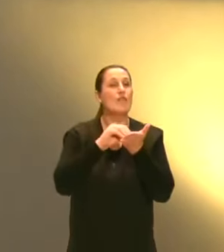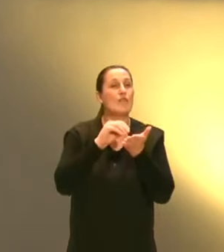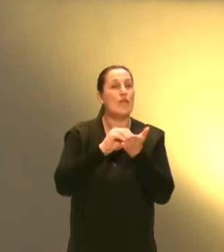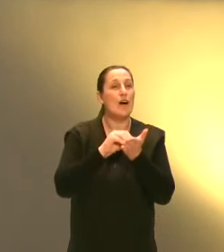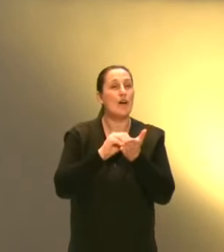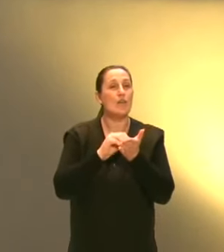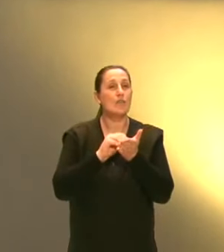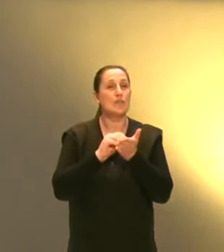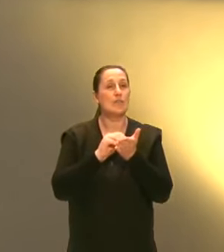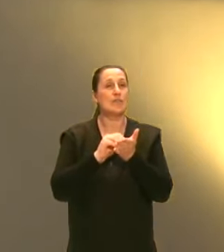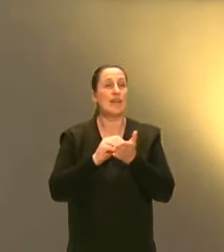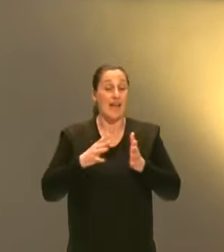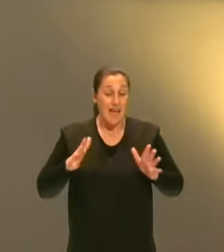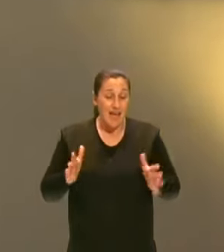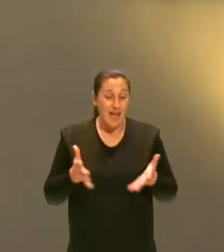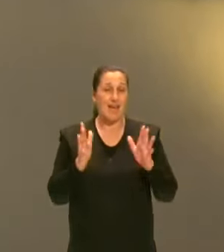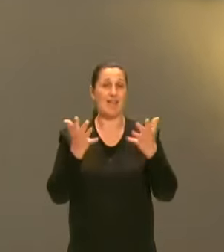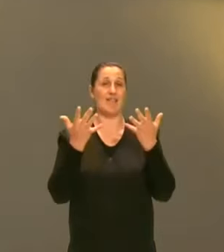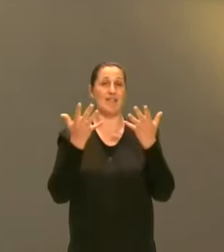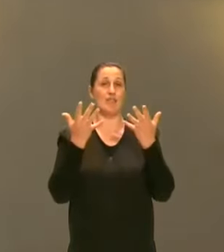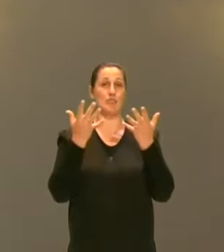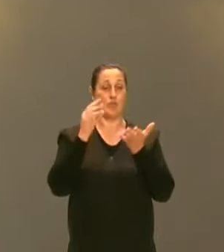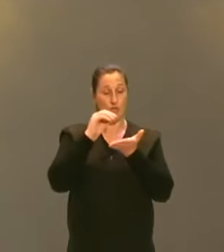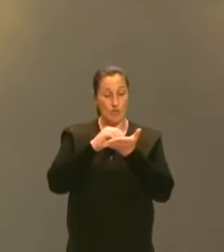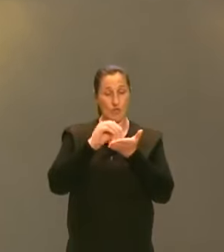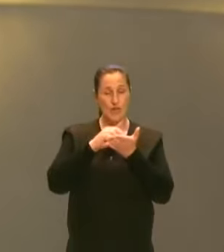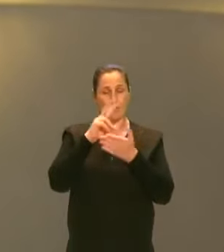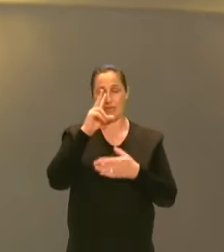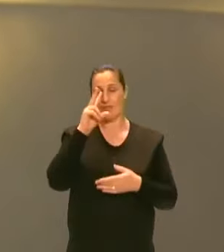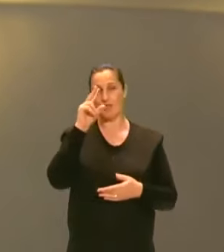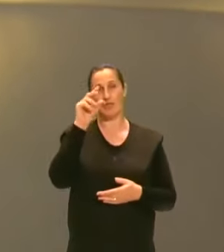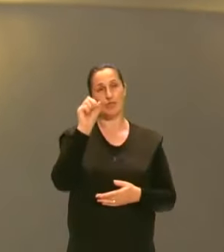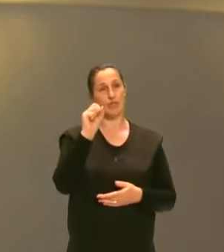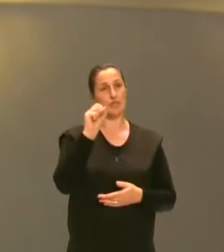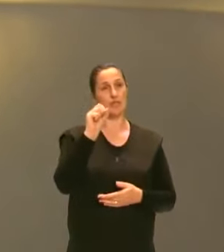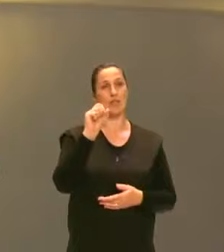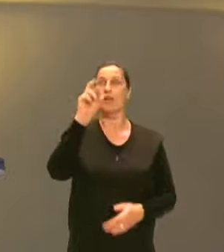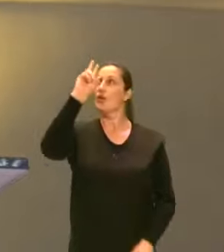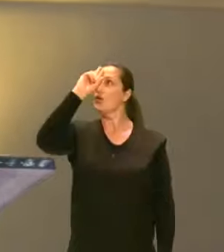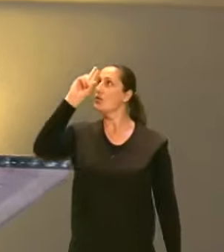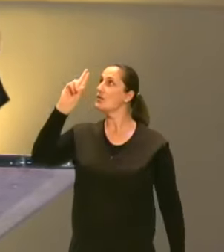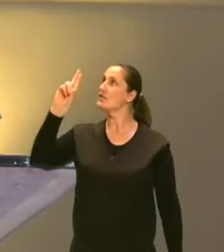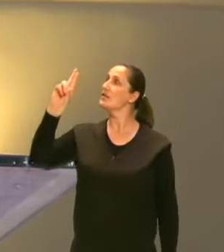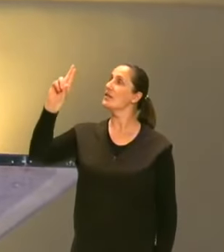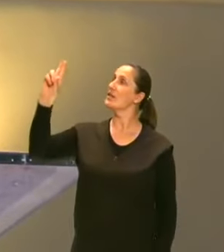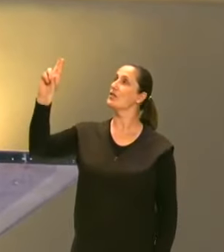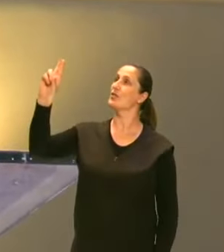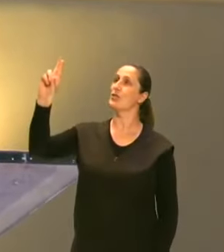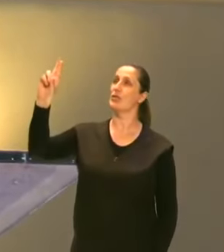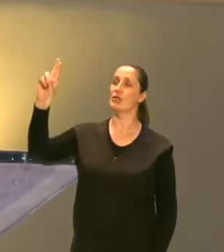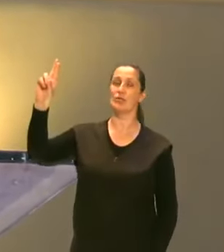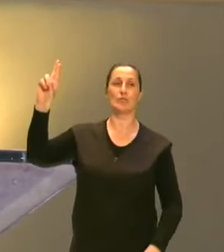ânimo. Quando nos faltam as forças. O Senhor nos segura.